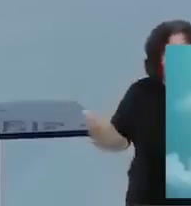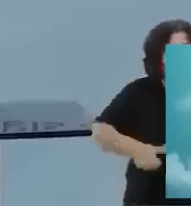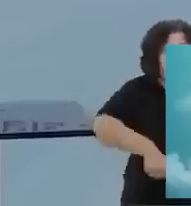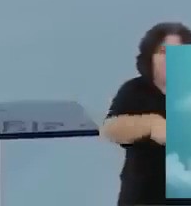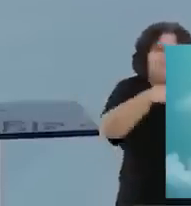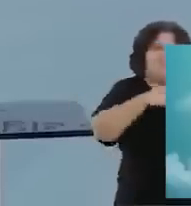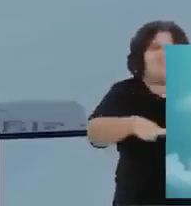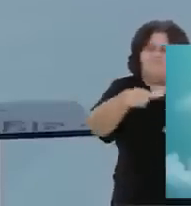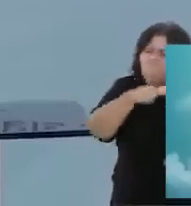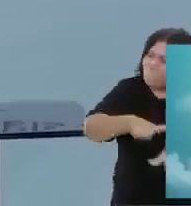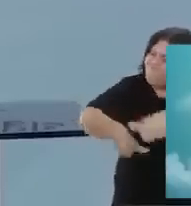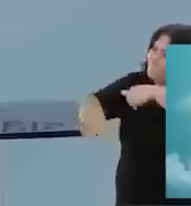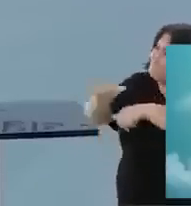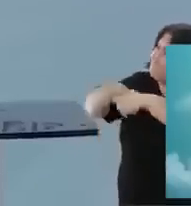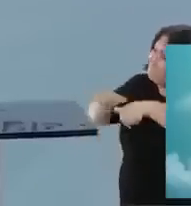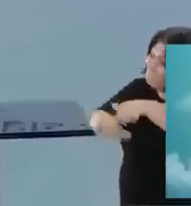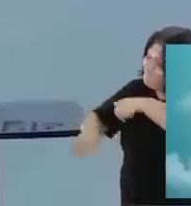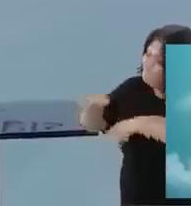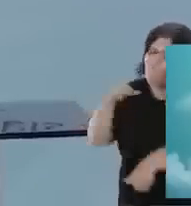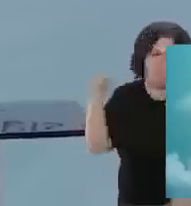vida.